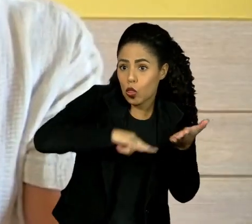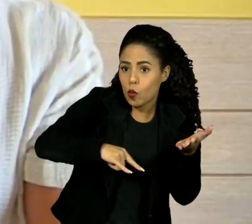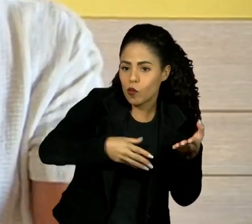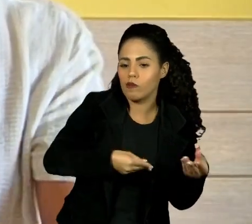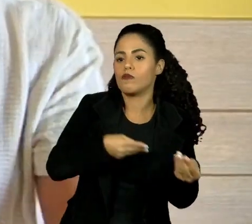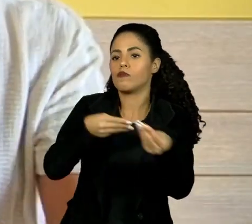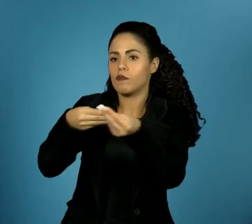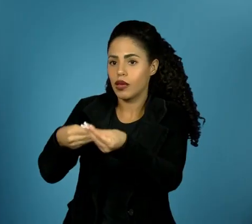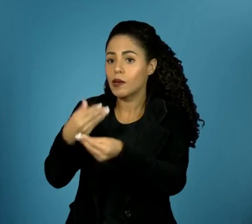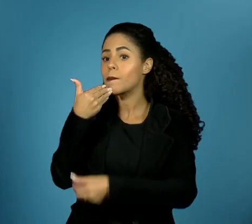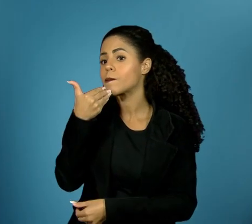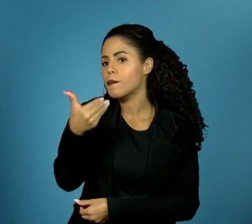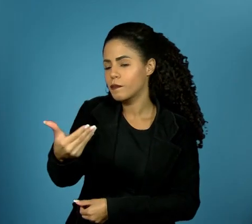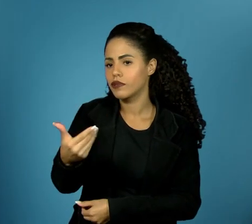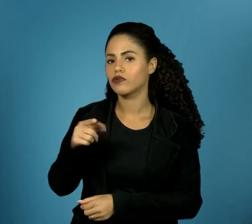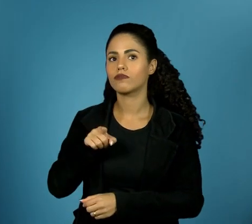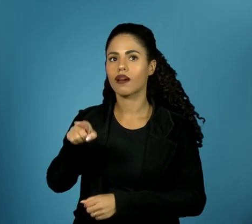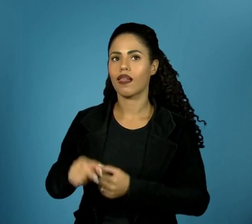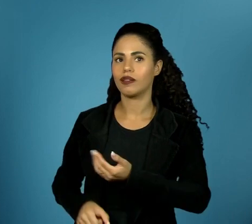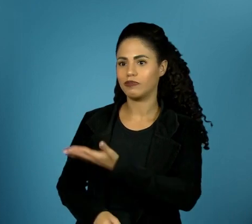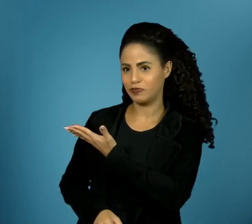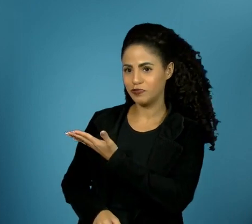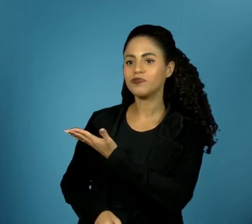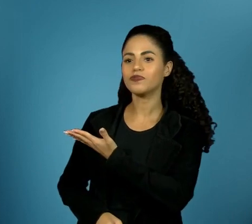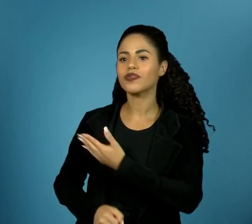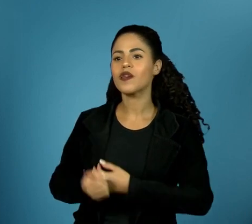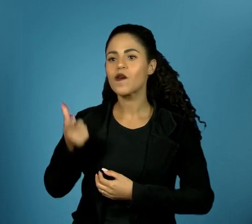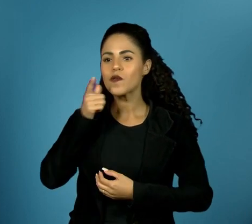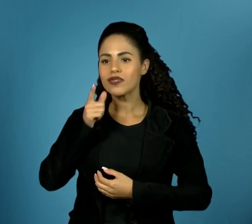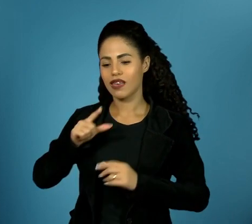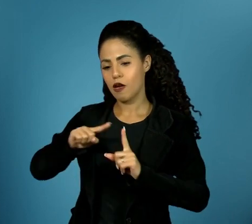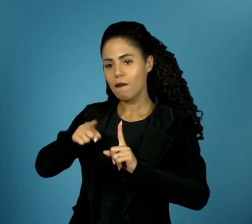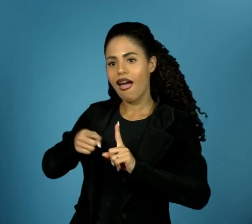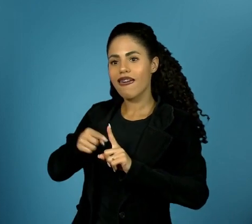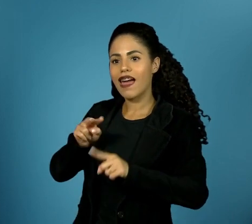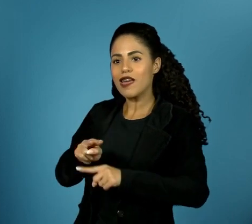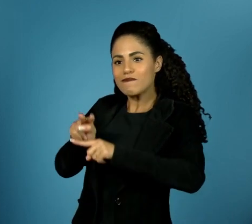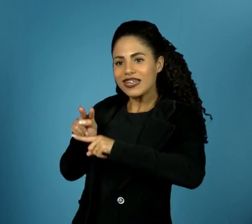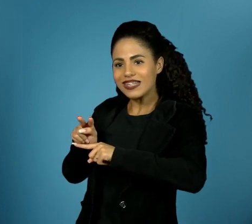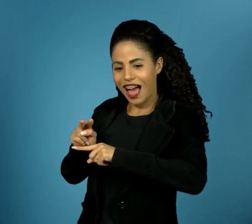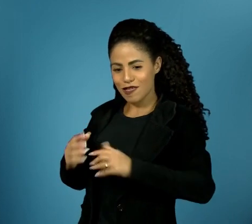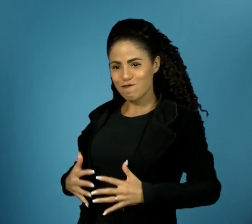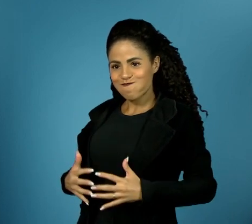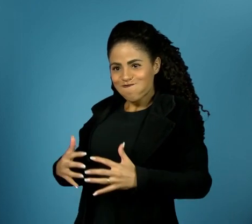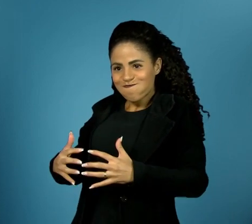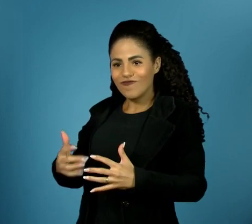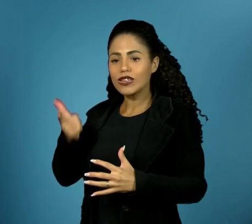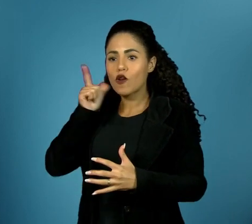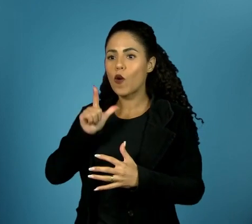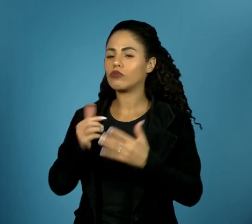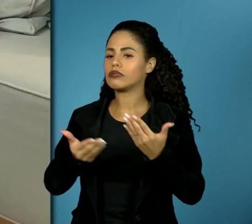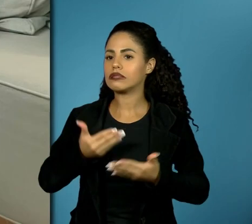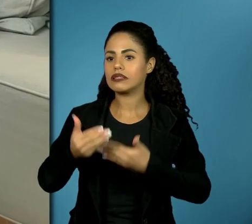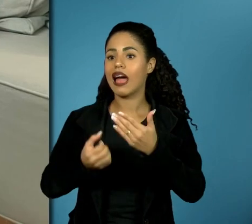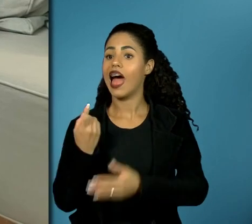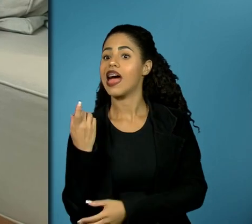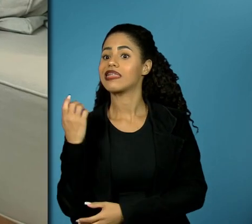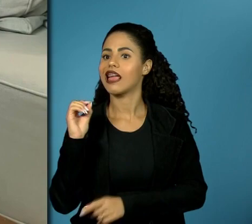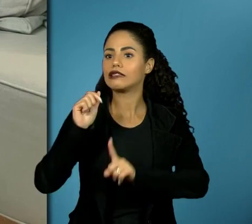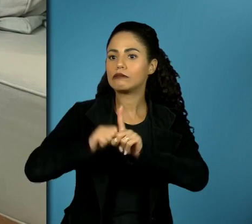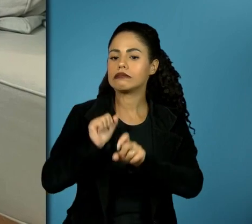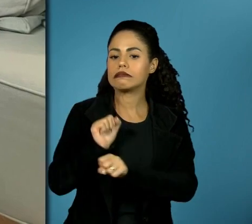pro pedido para ela ser nossa barriga solidária. Foi um processo longo aí, foi 9 para 10